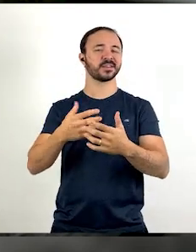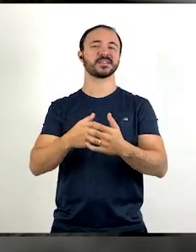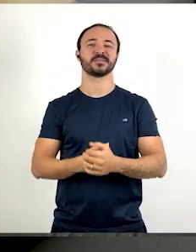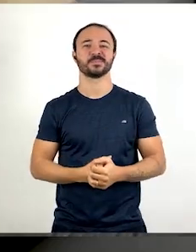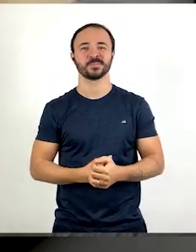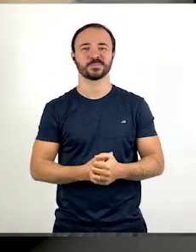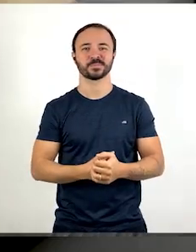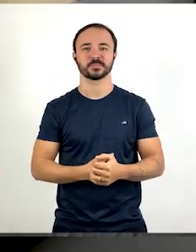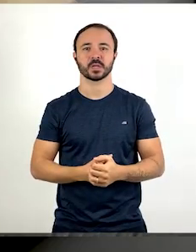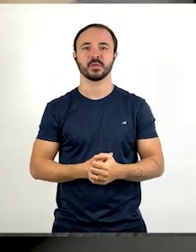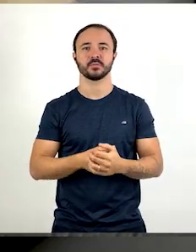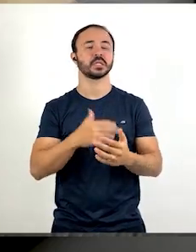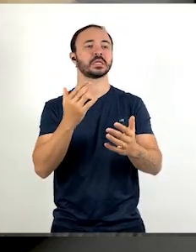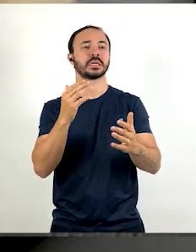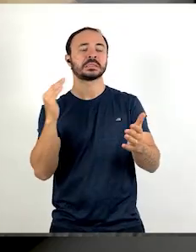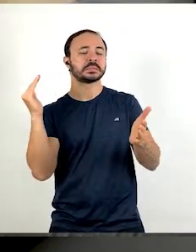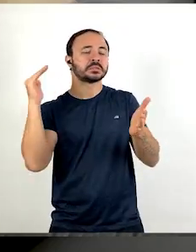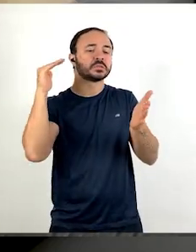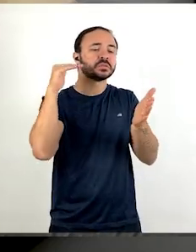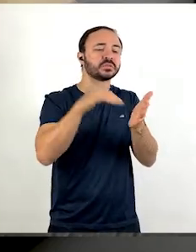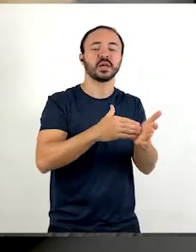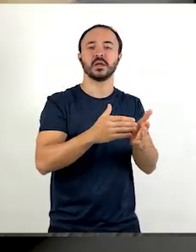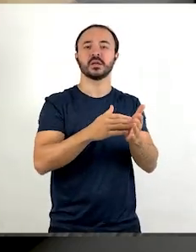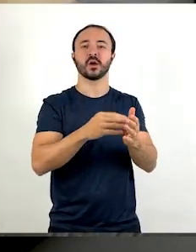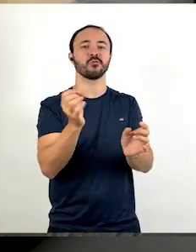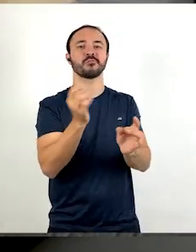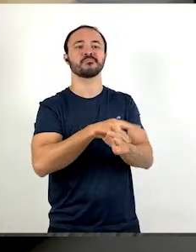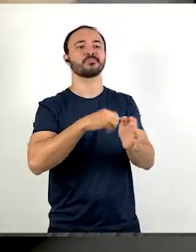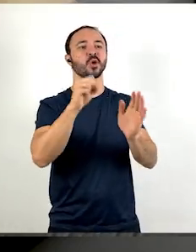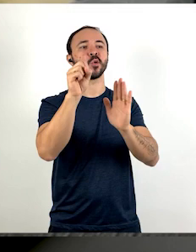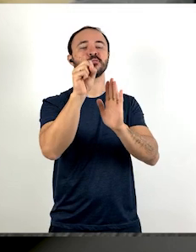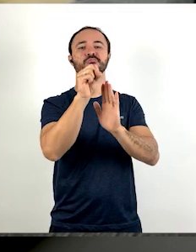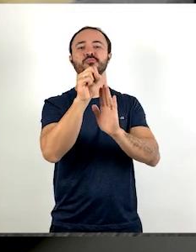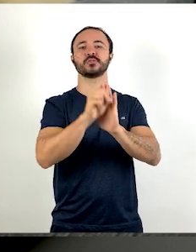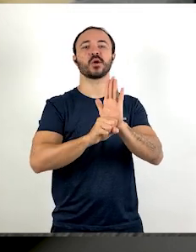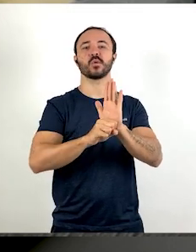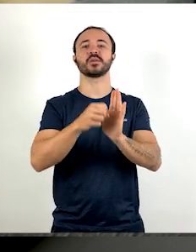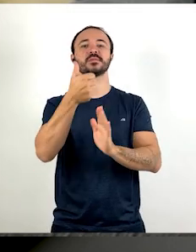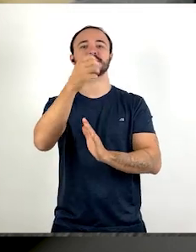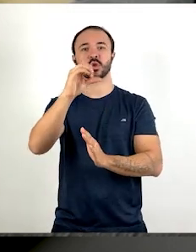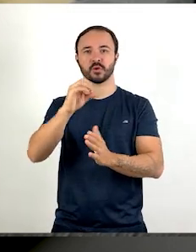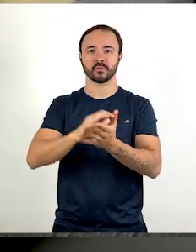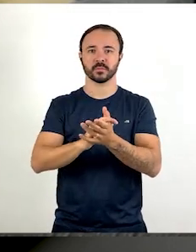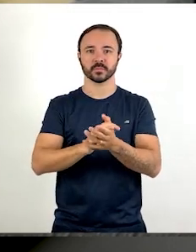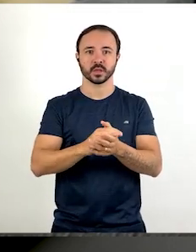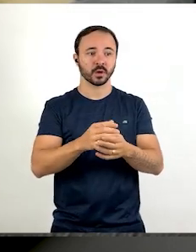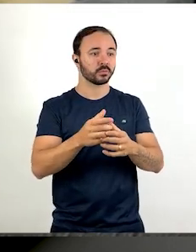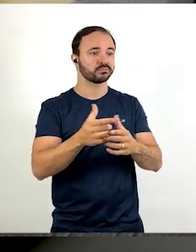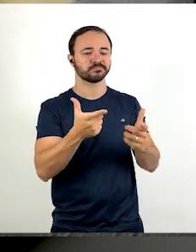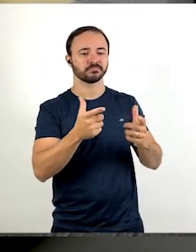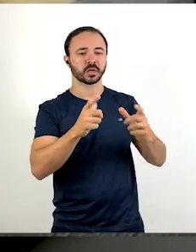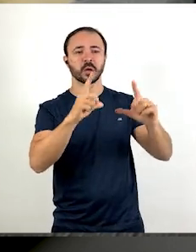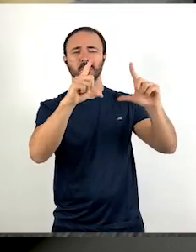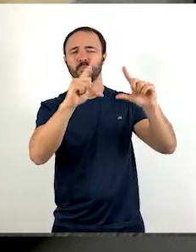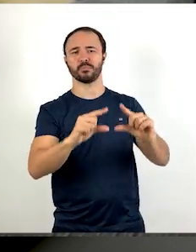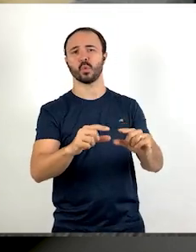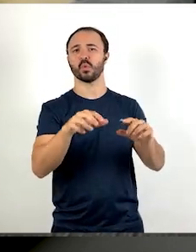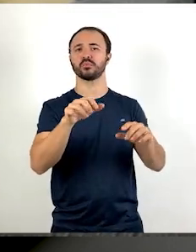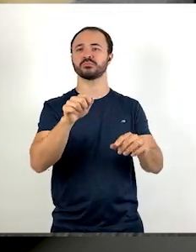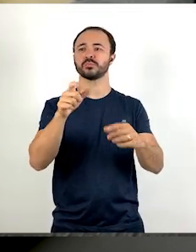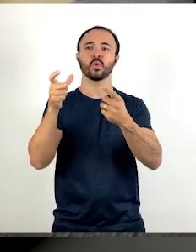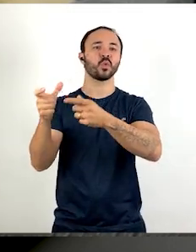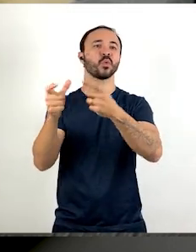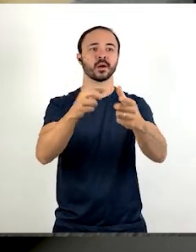história. Até o final do século XIX, os poucos lugares que possuíam equipamentos elétricos